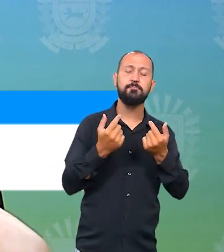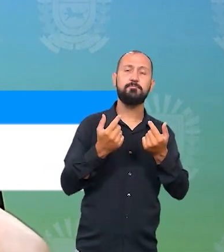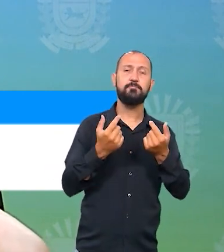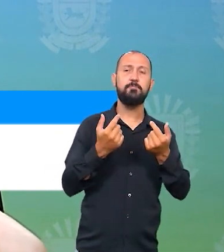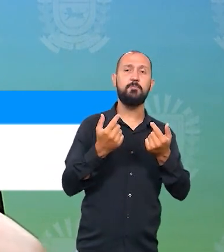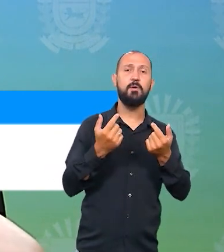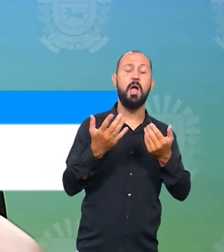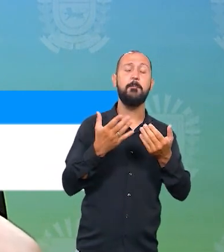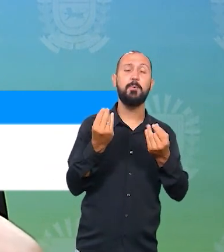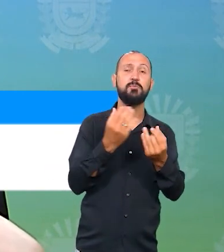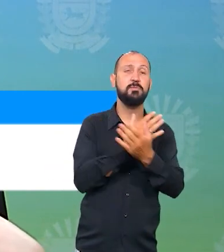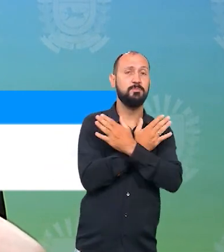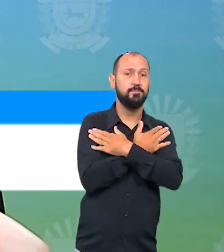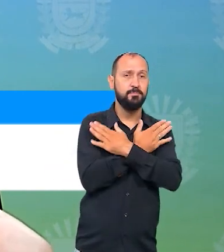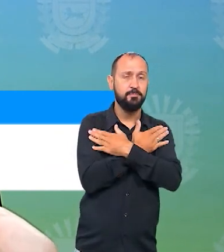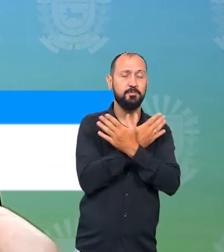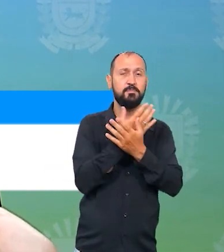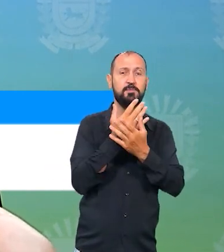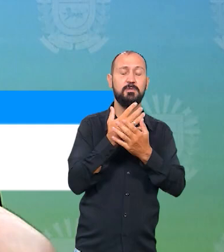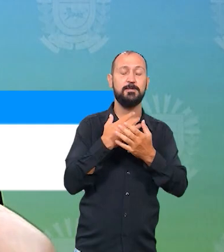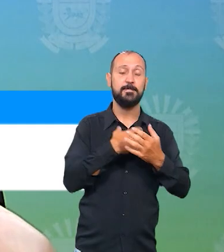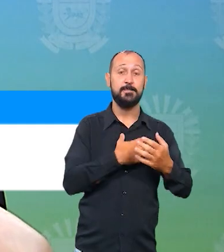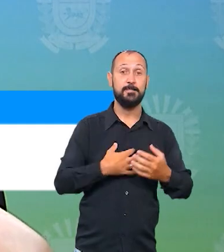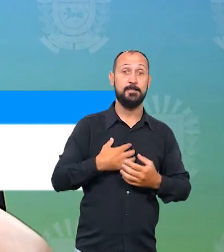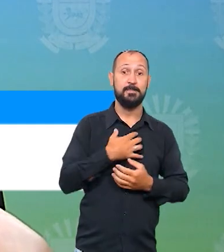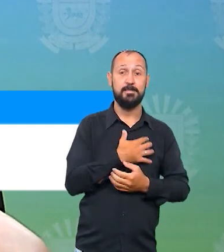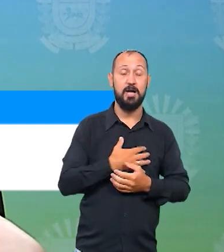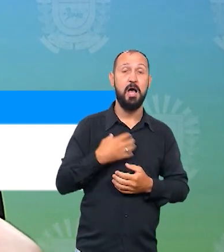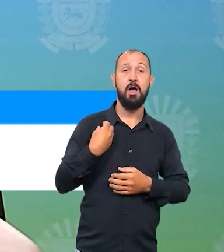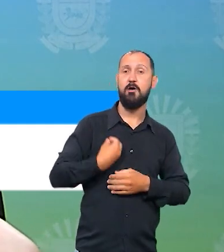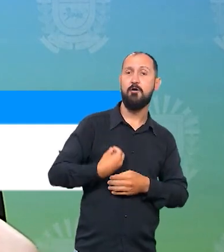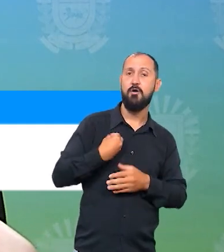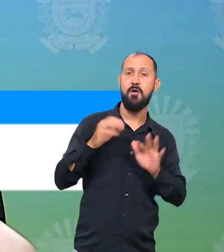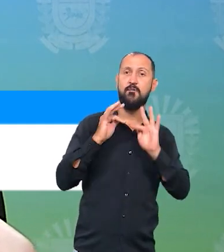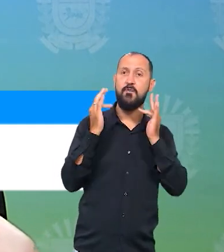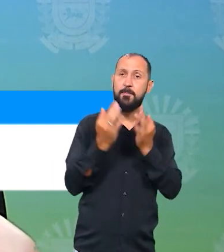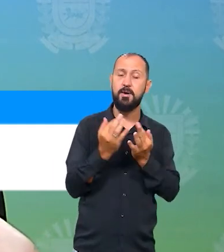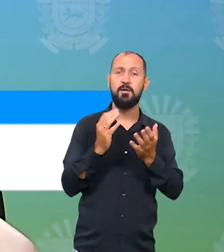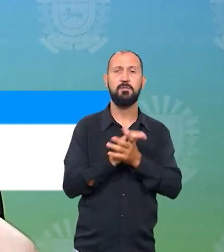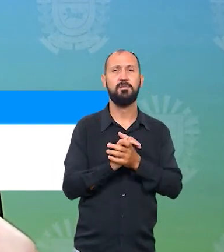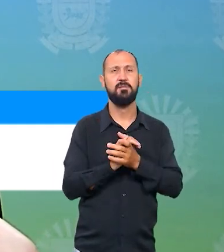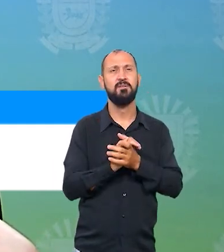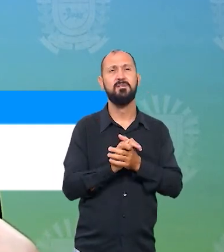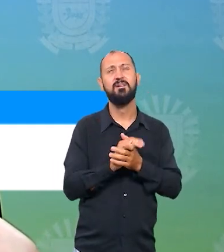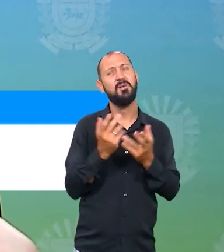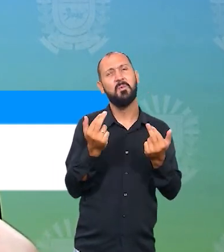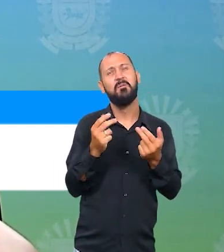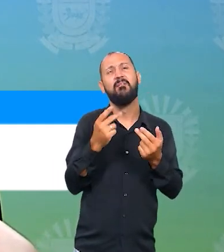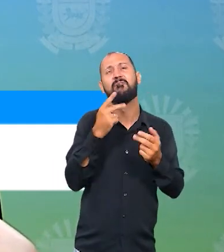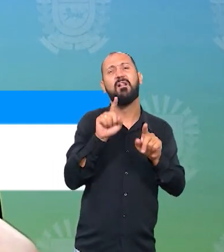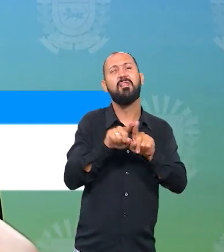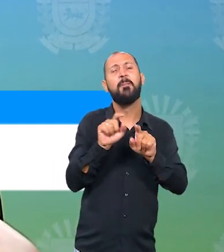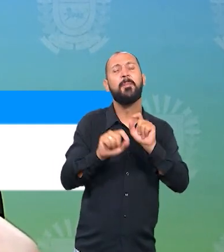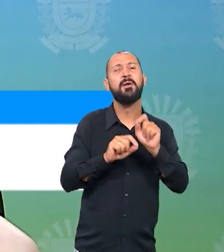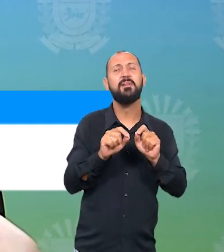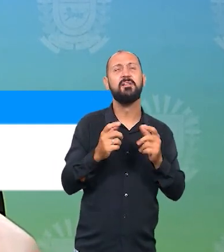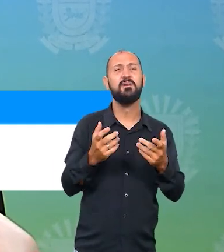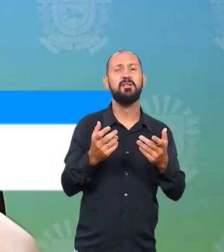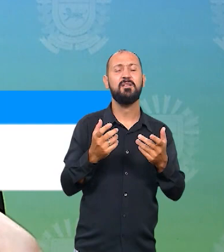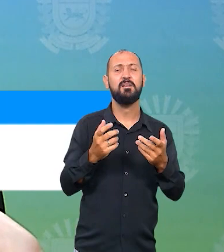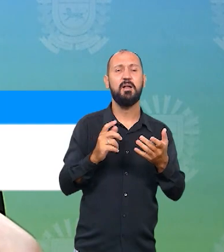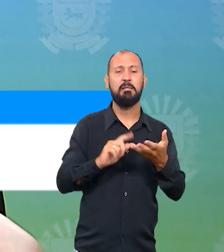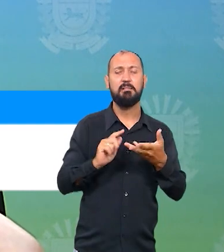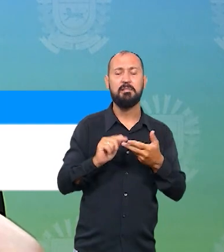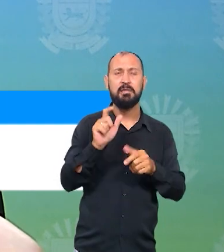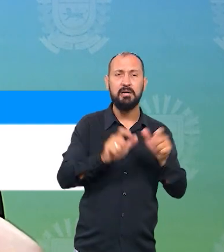muitos estão desempregados, isso desestabiliza a vida na família, sem falar de que